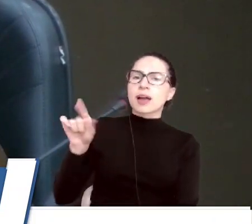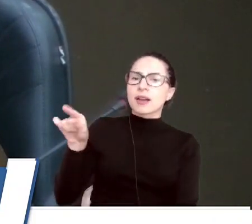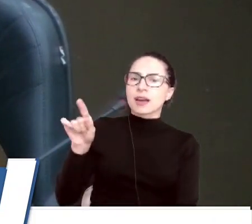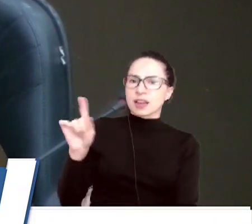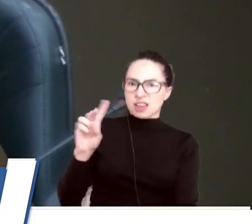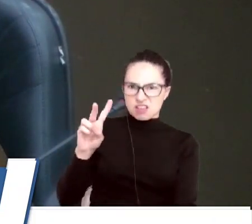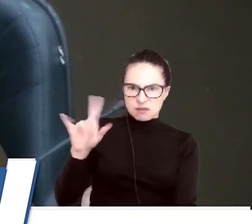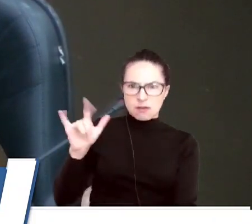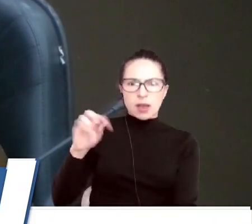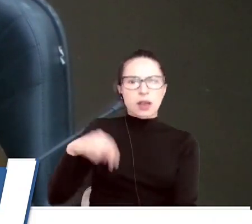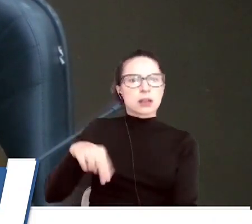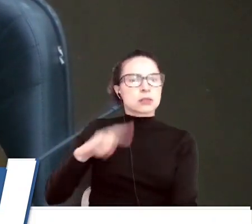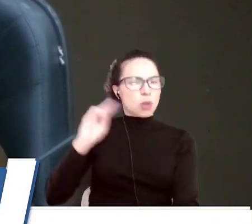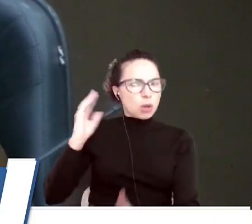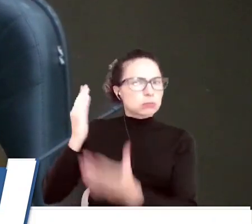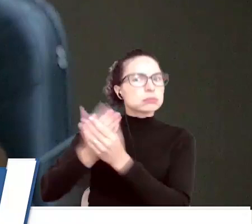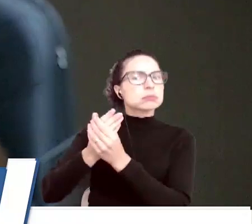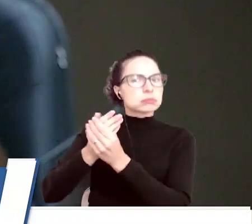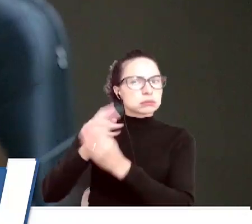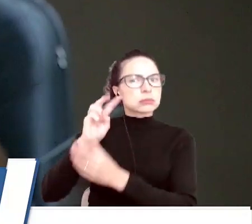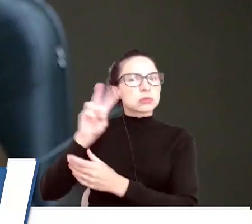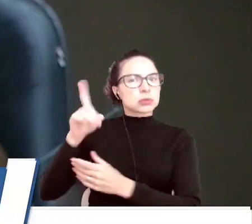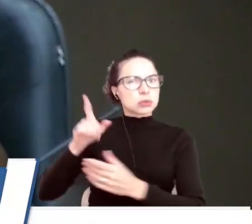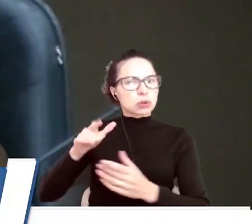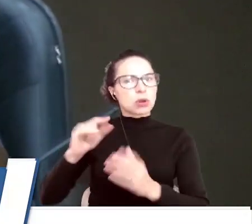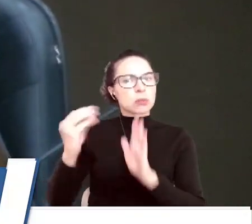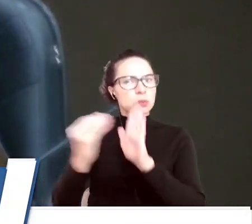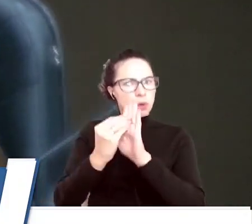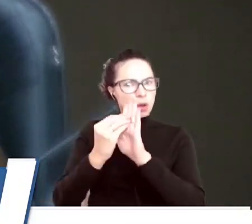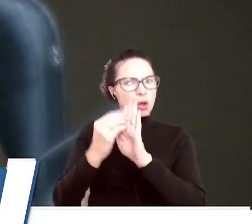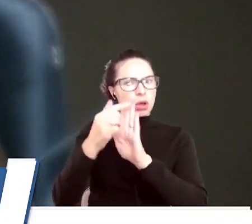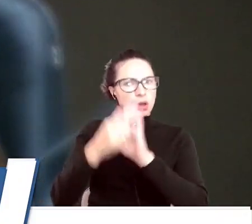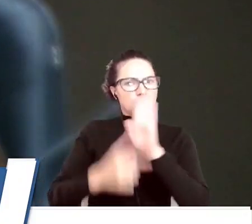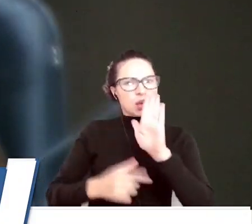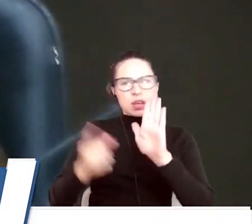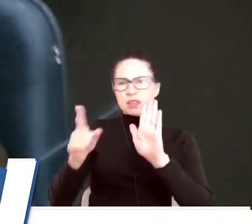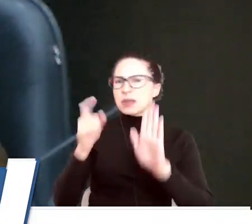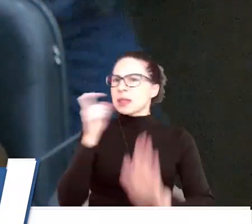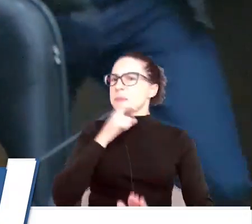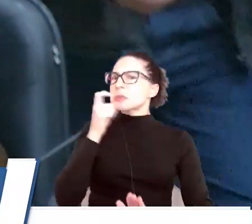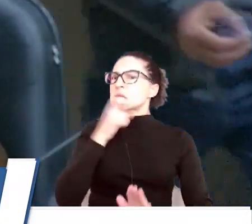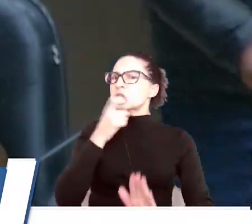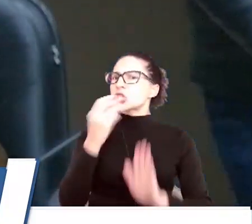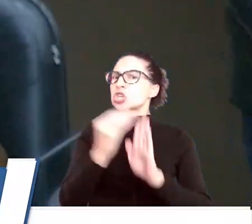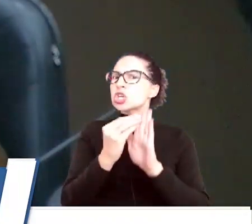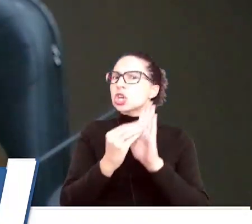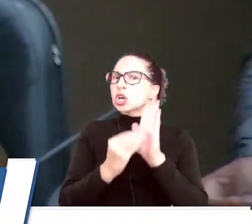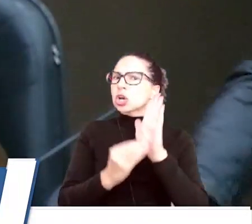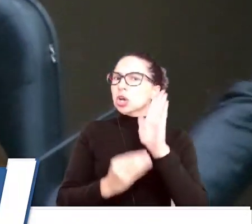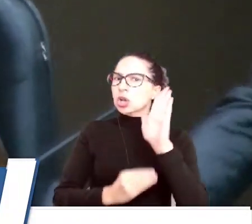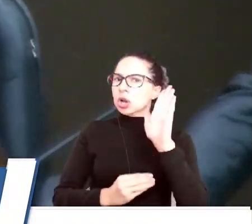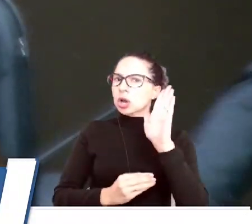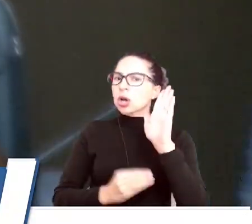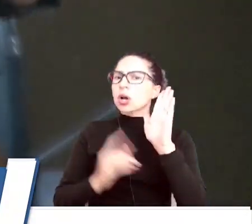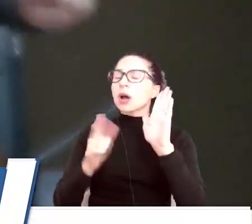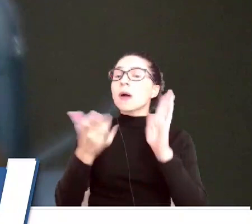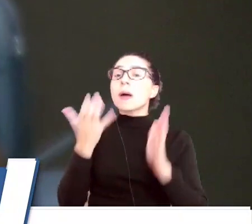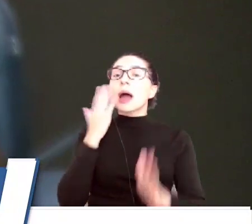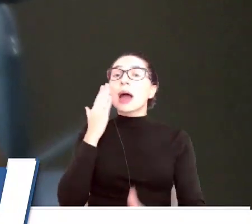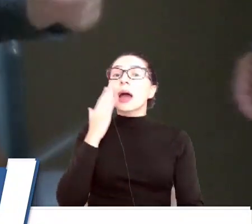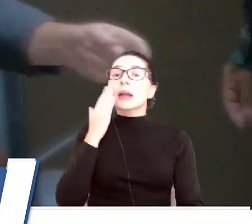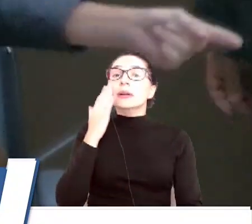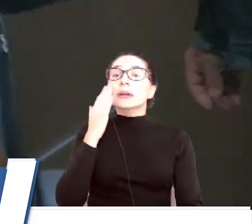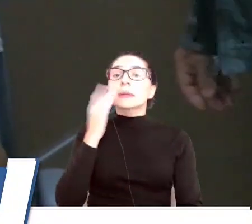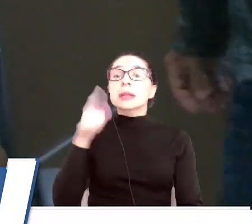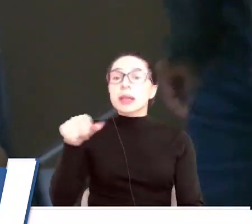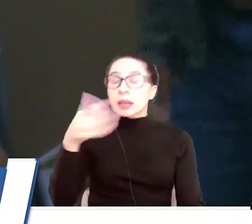tomar providência jurídica com relação à coluna que você publicou, pelas inverdades e as mentiras que você colocou lá. Eu quero saber, eu quero que você